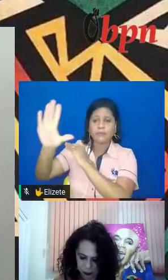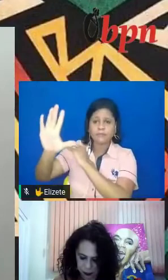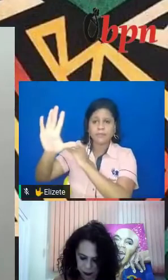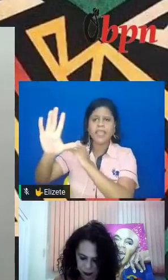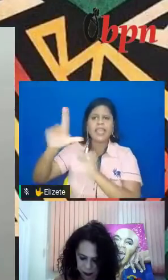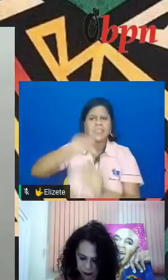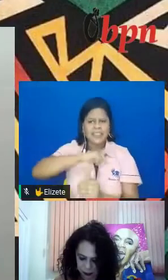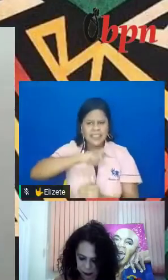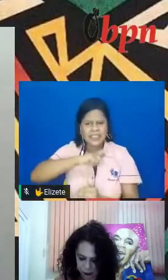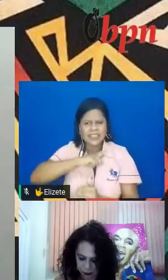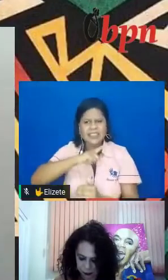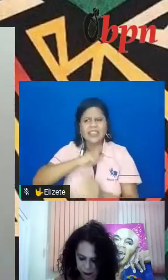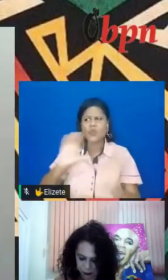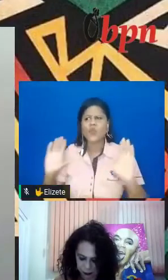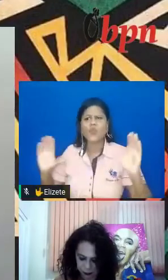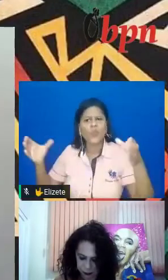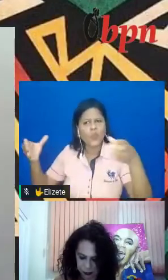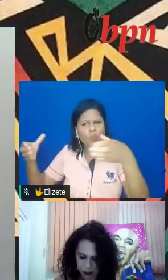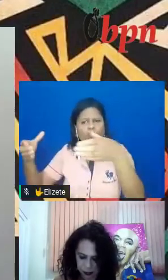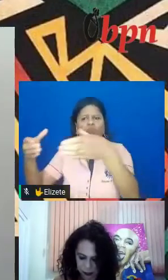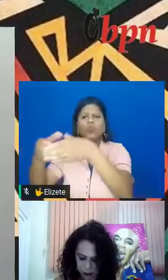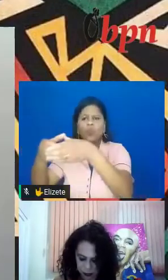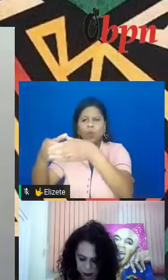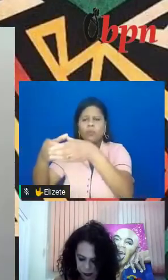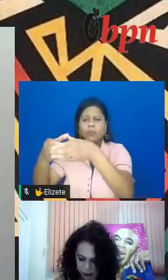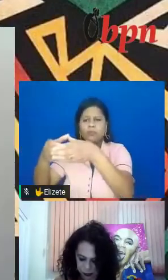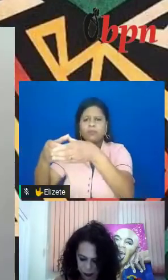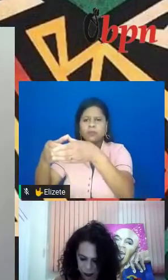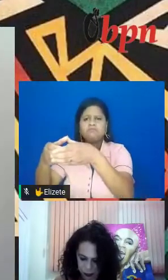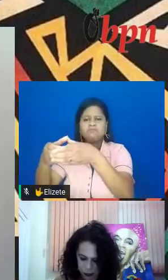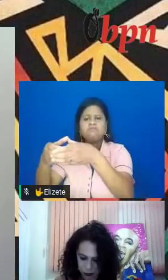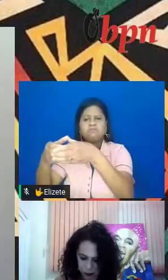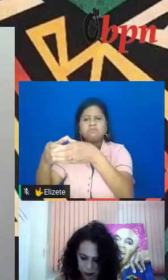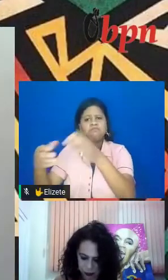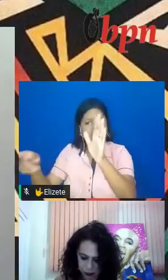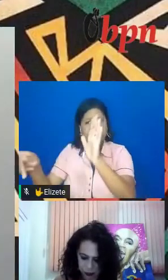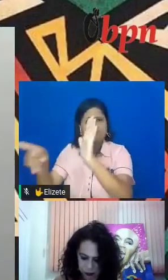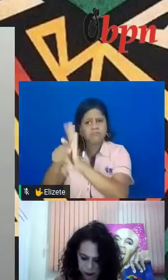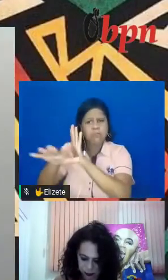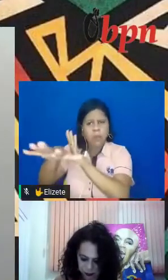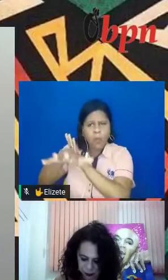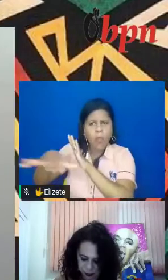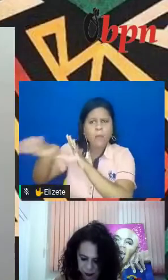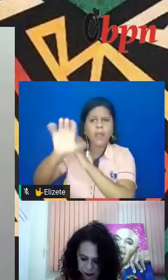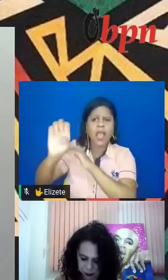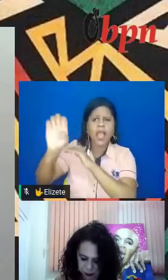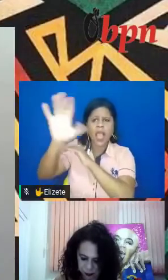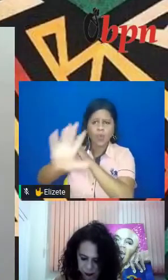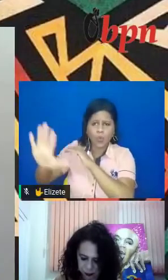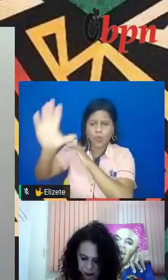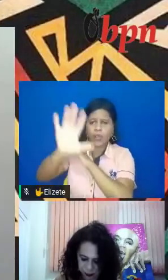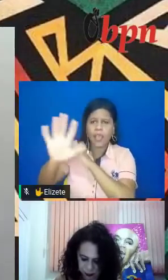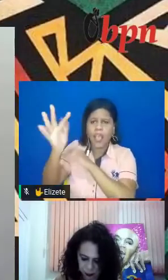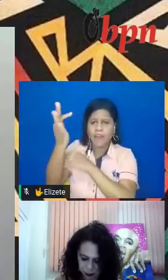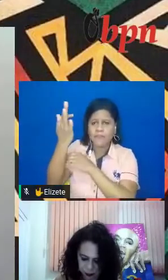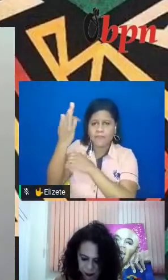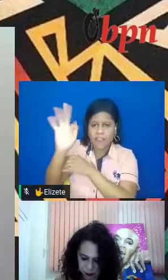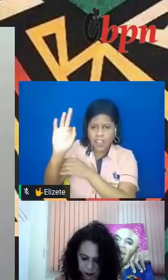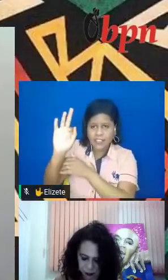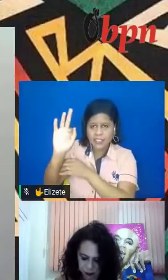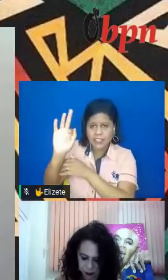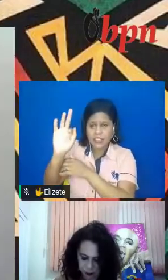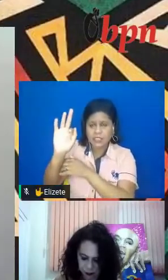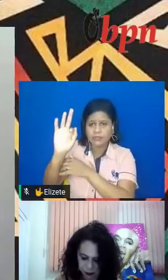muito, muito ávido também, até porque na Europa, por exemplo, na França não se discute a questão negra,